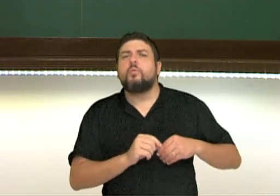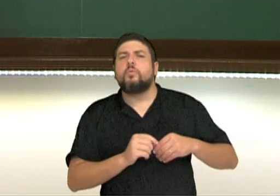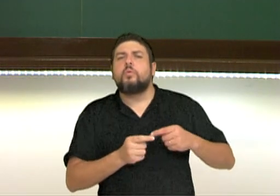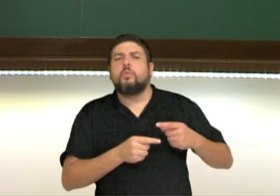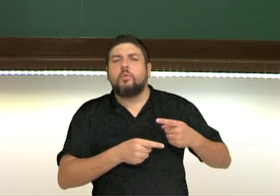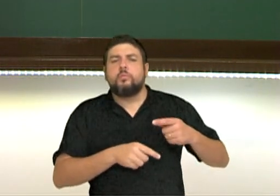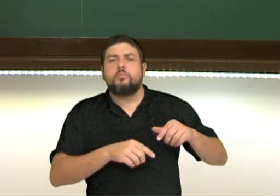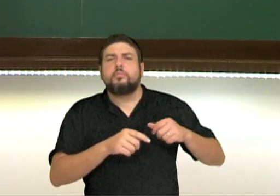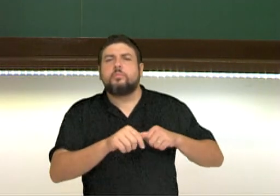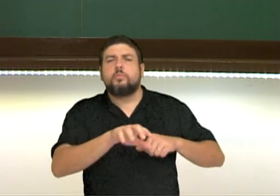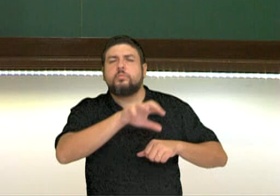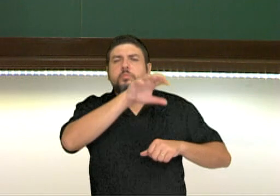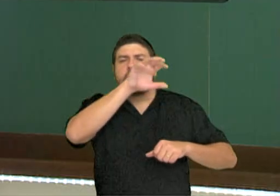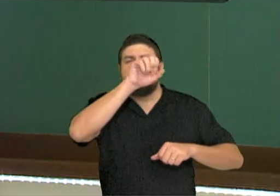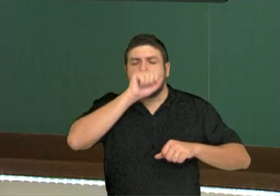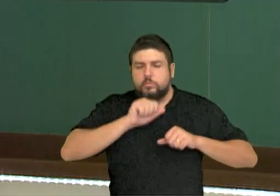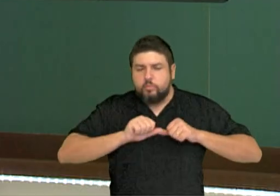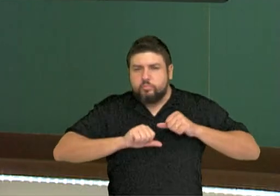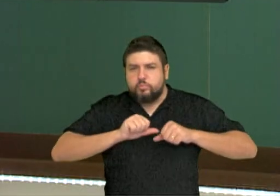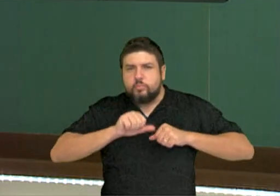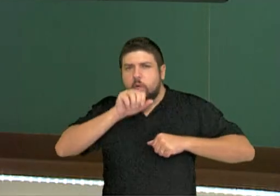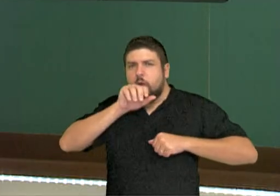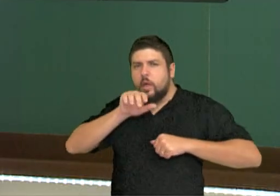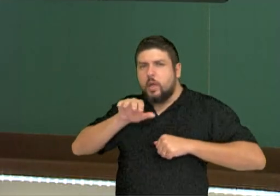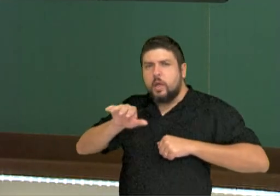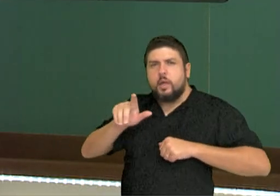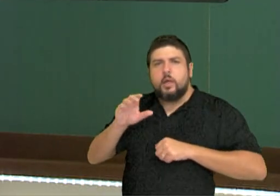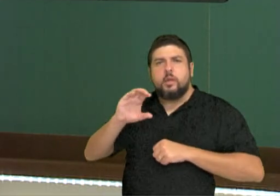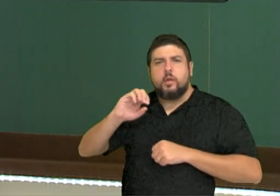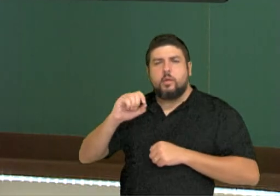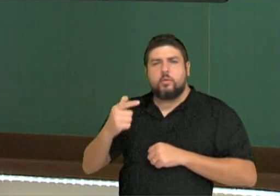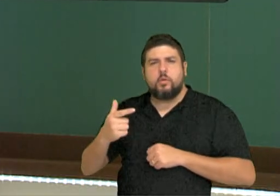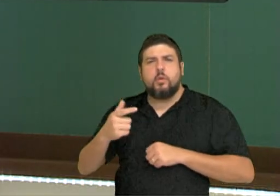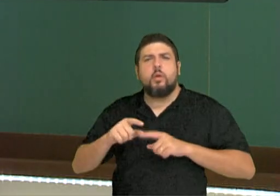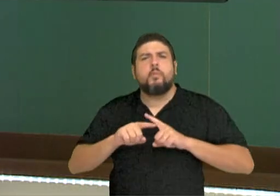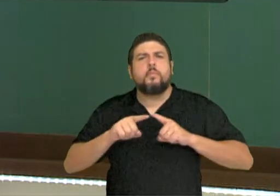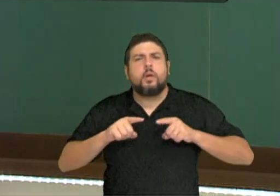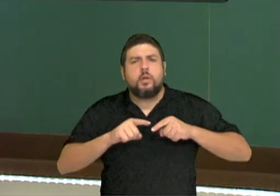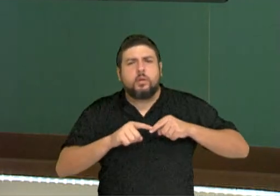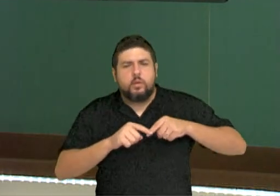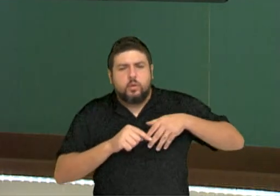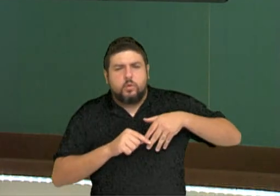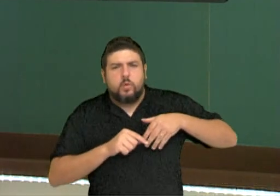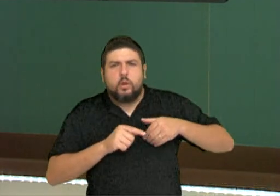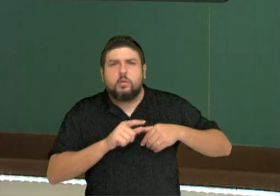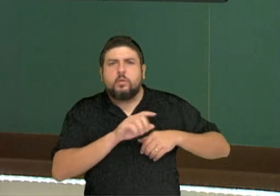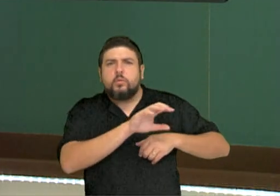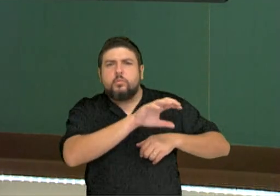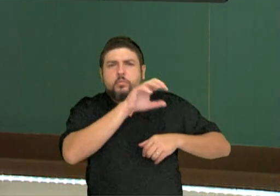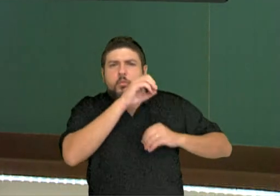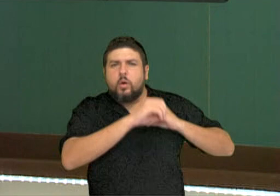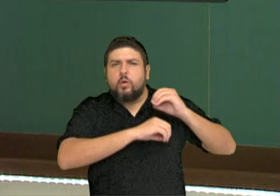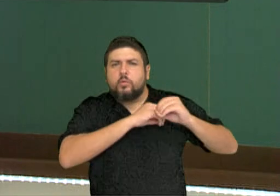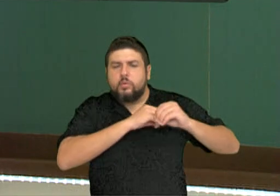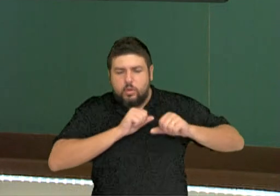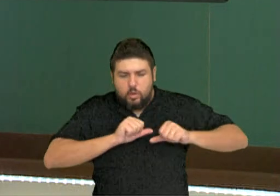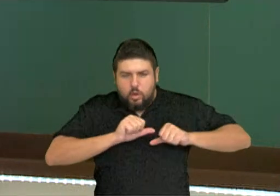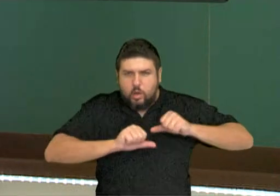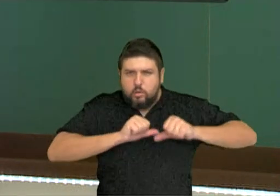lembrar? É o processo então que ocorre nos alvéolos pulmonares, né? Que garante que o nosso sangue